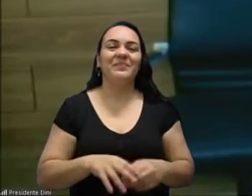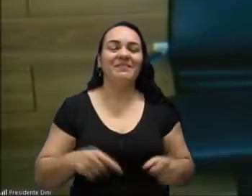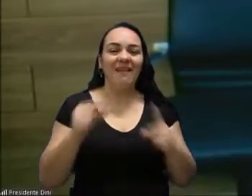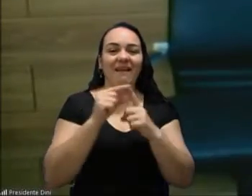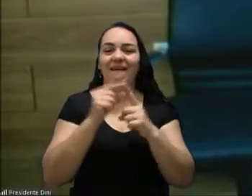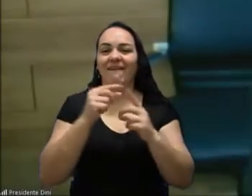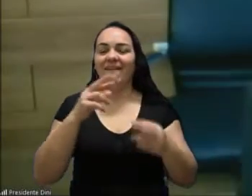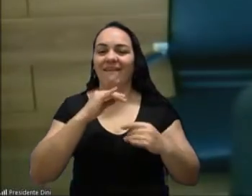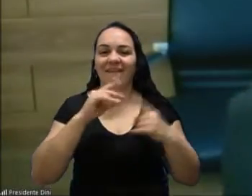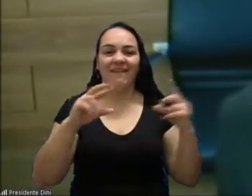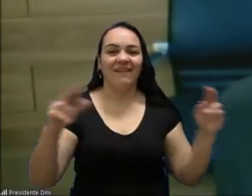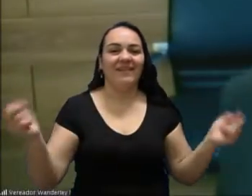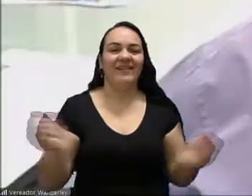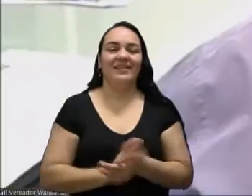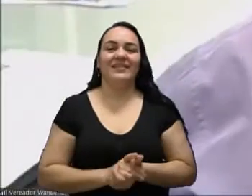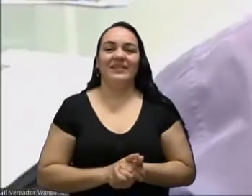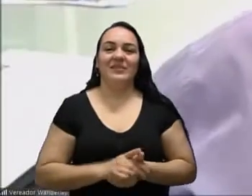aqui já.